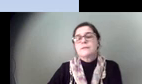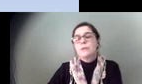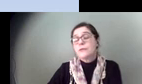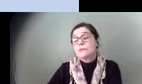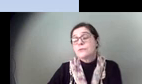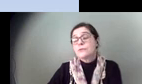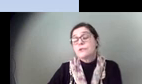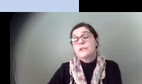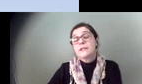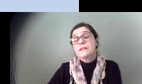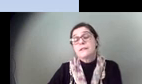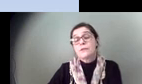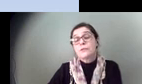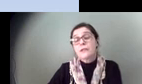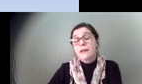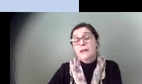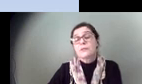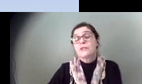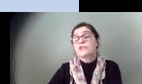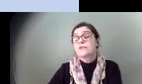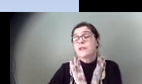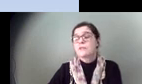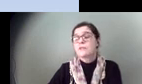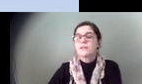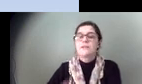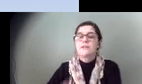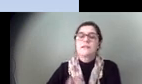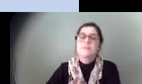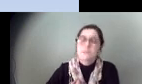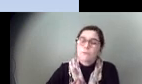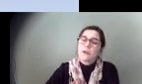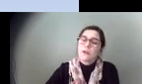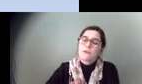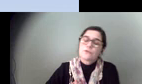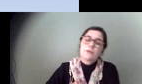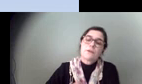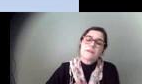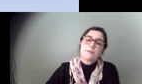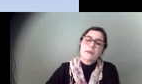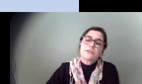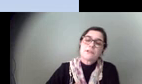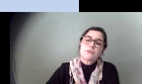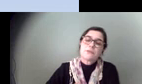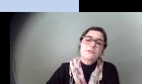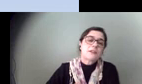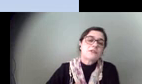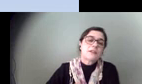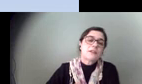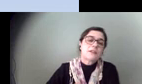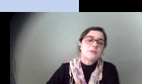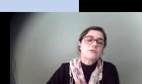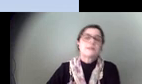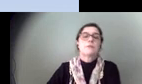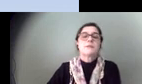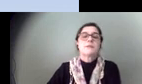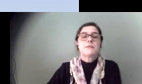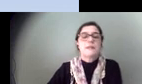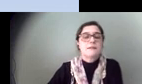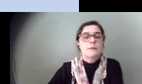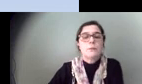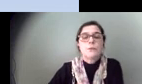para esse momento de que está sendo ofertado, para que a gente faça uma reflexão sobre a nossa prática docente, né? Então, isso vai